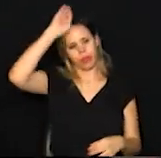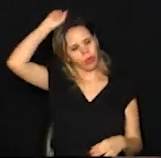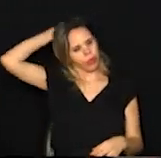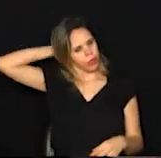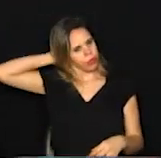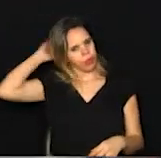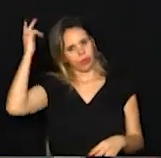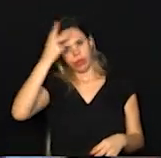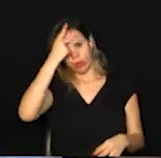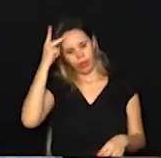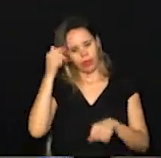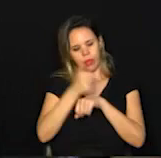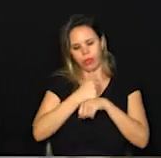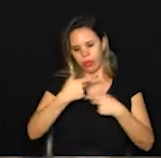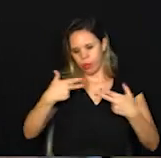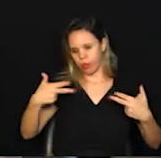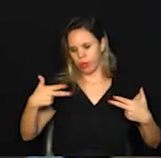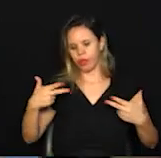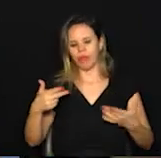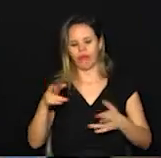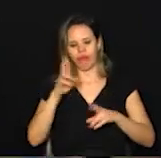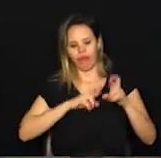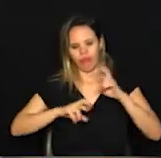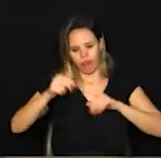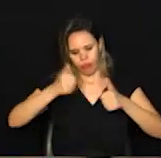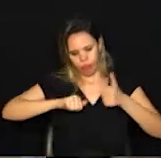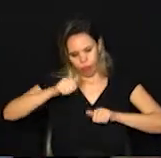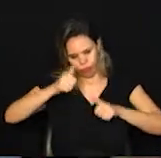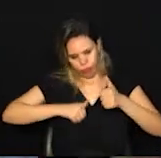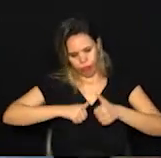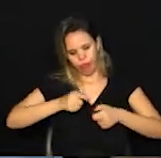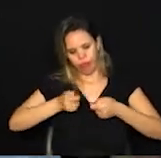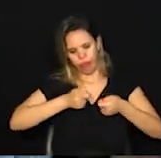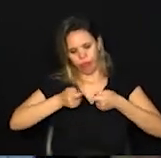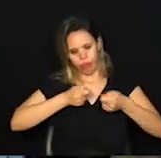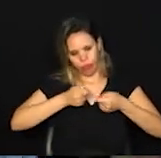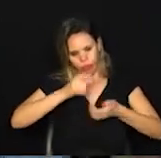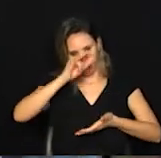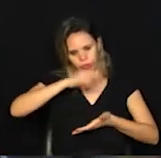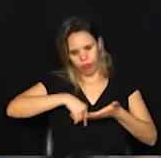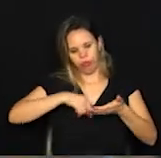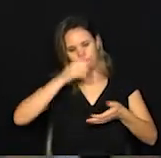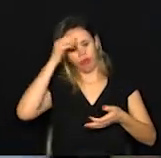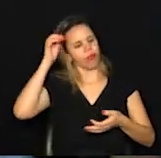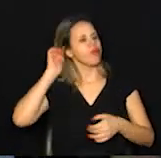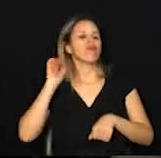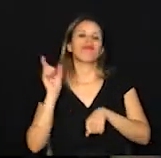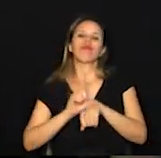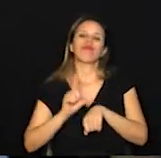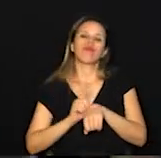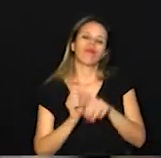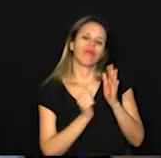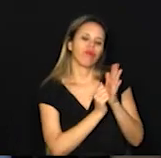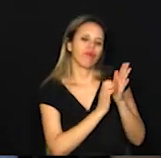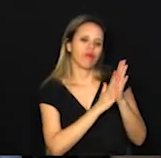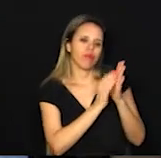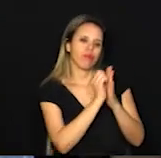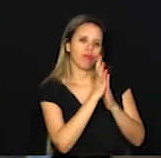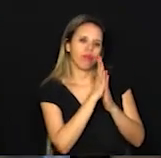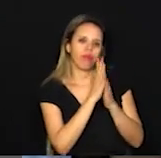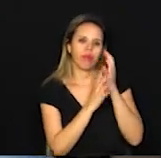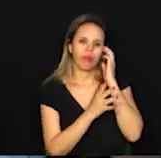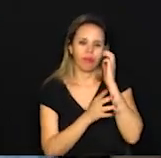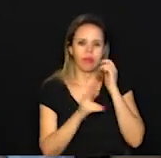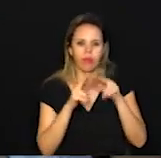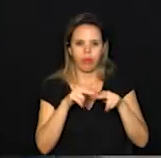vir o pessoal do engenheiro para fazer o laudo de estabilidade. Tem toda uma burocracia aí que está envolvida